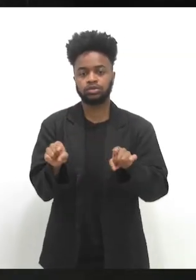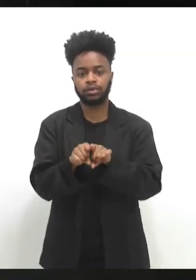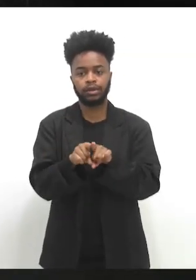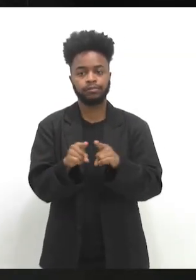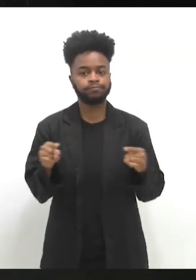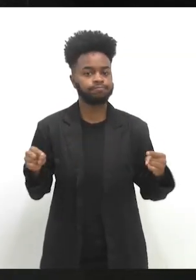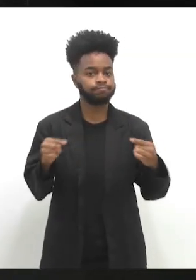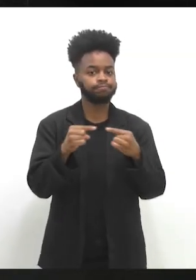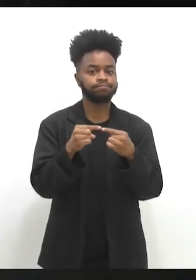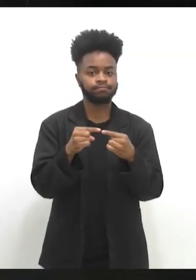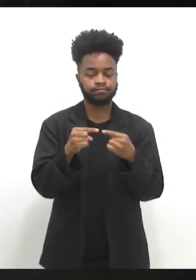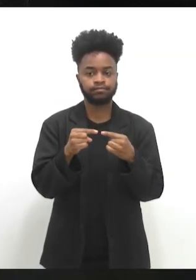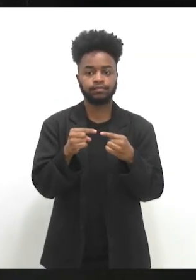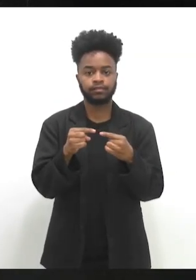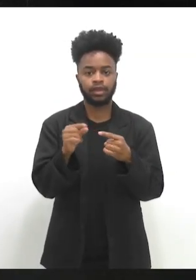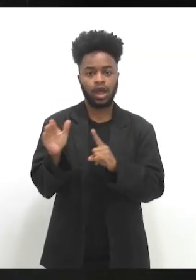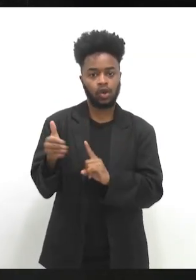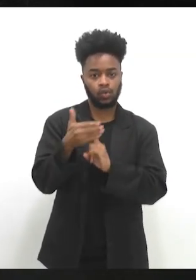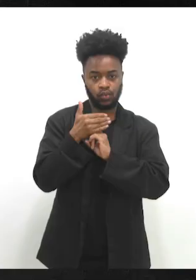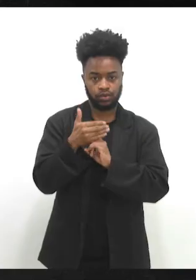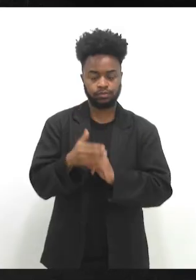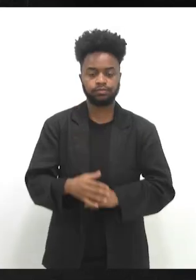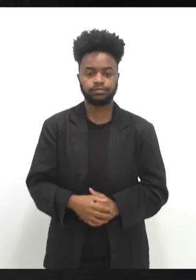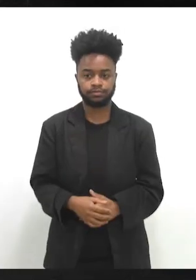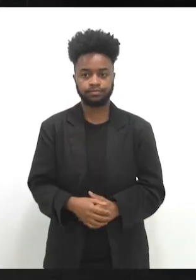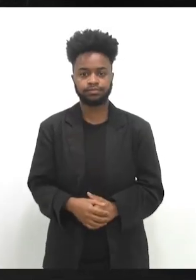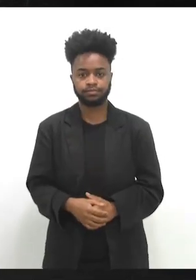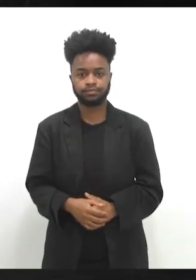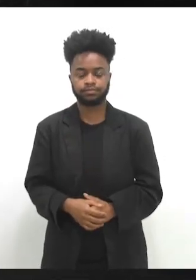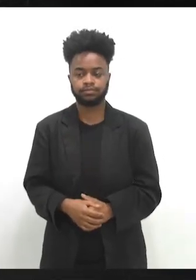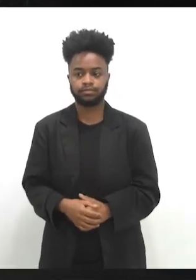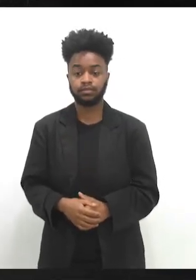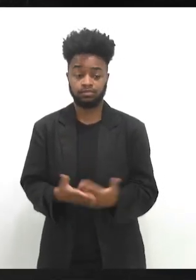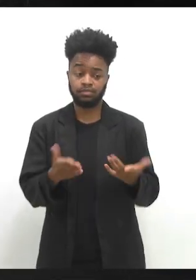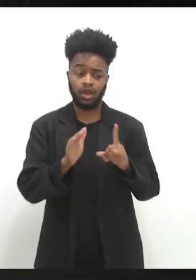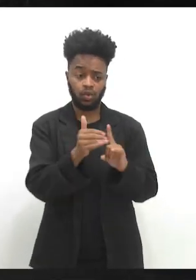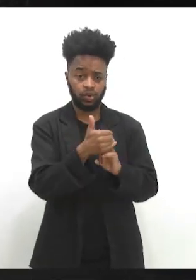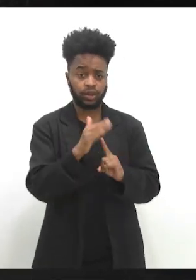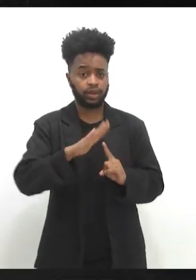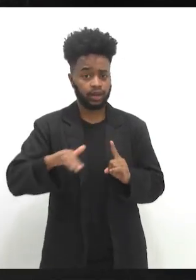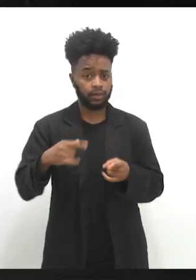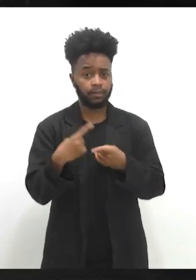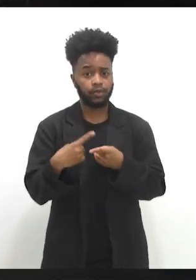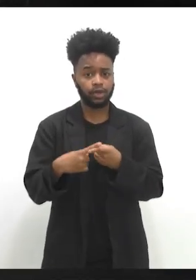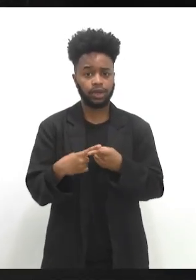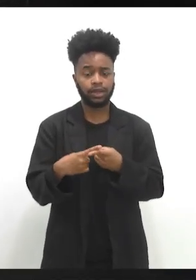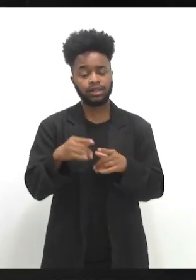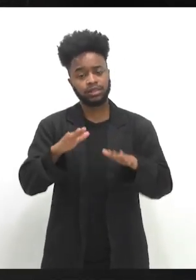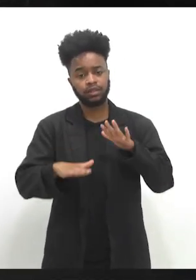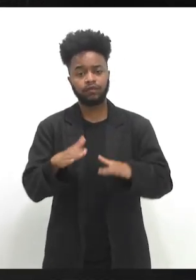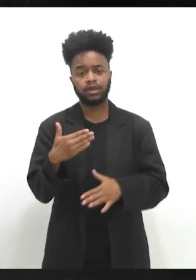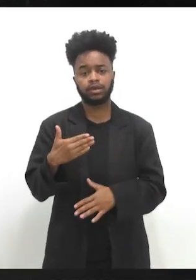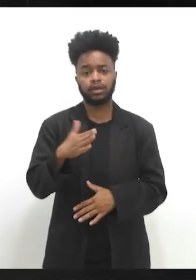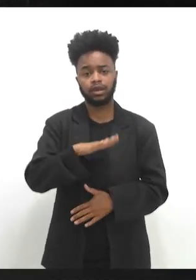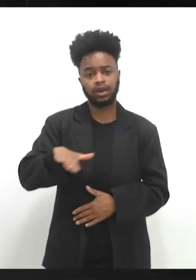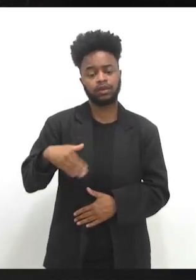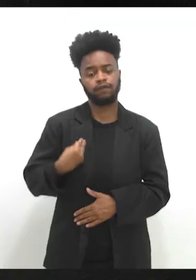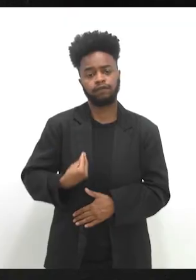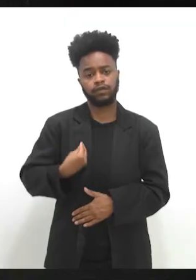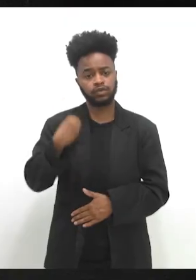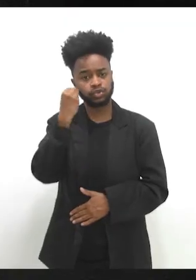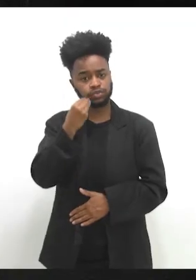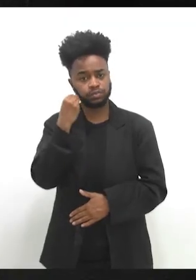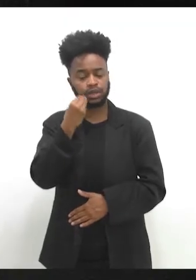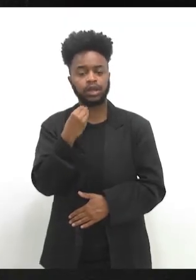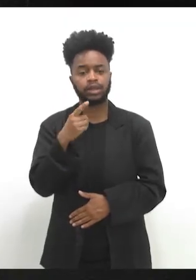com relação a esse acolhimento. Ao acolhimento, na verdade, né? De uma criança que passa... Porque a criança que passa por